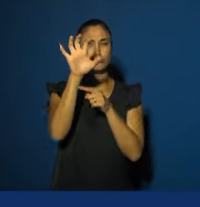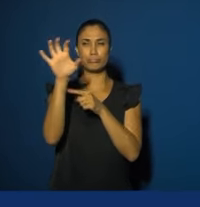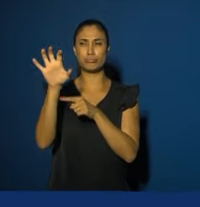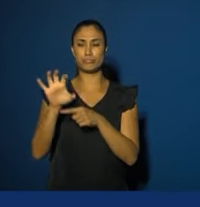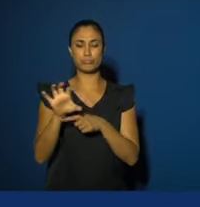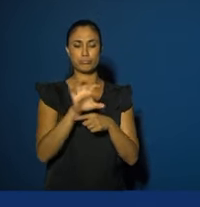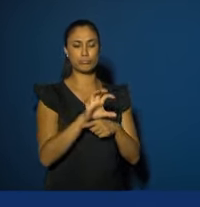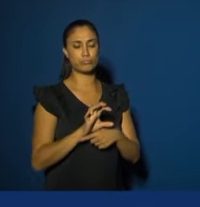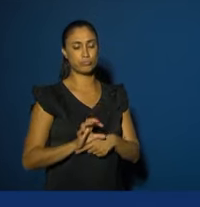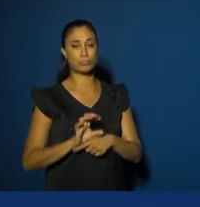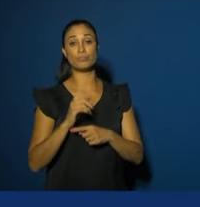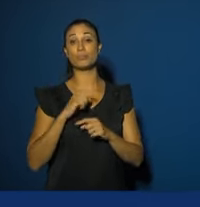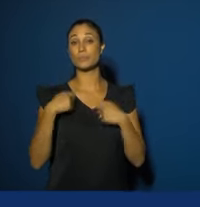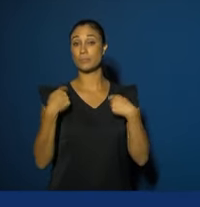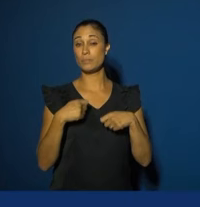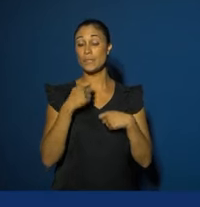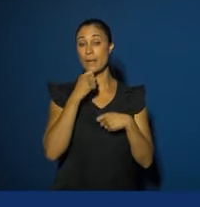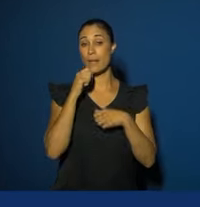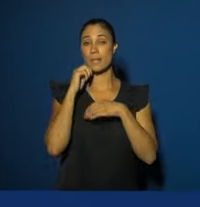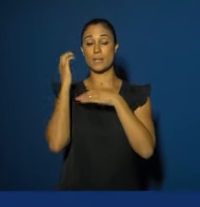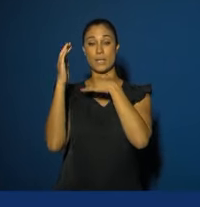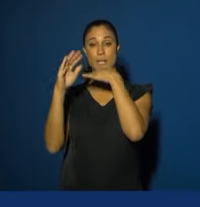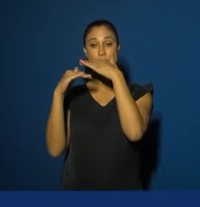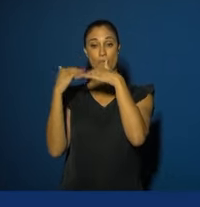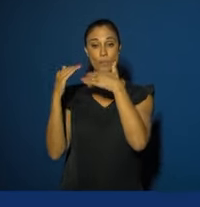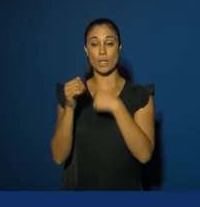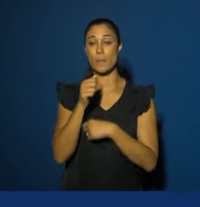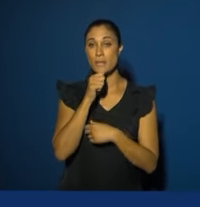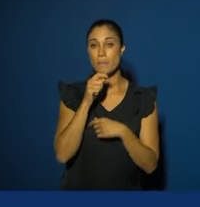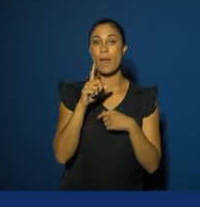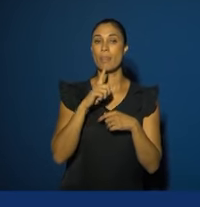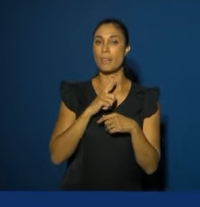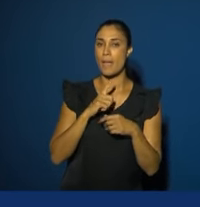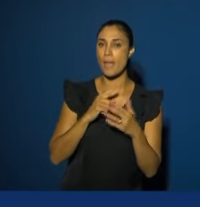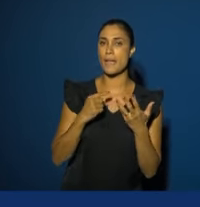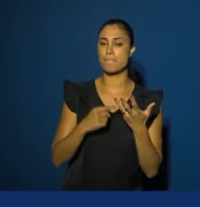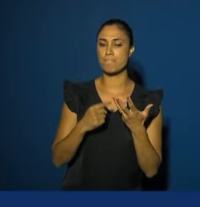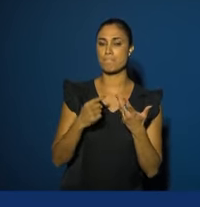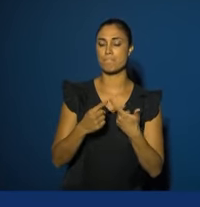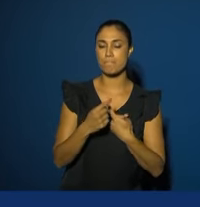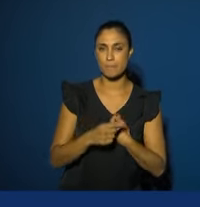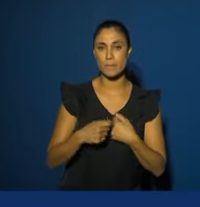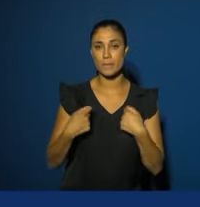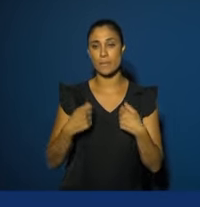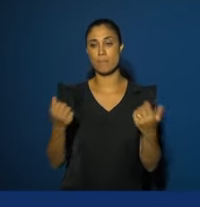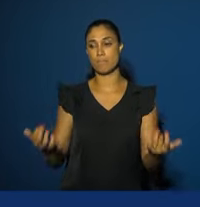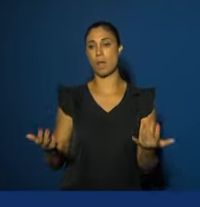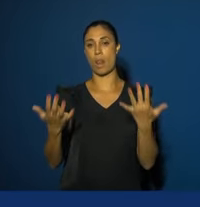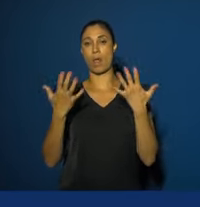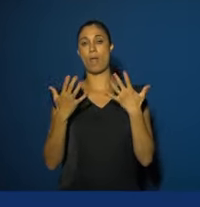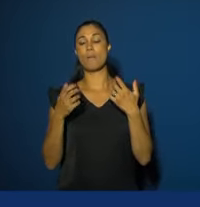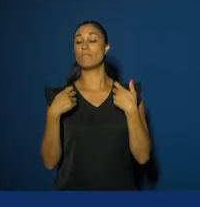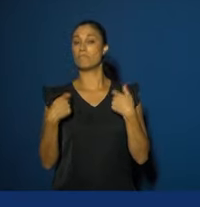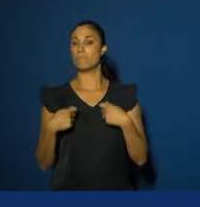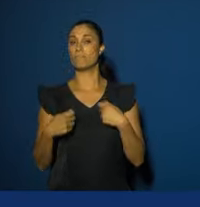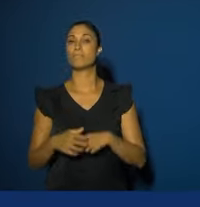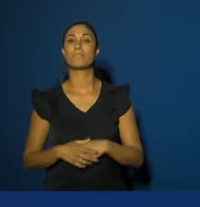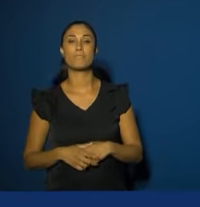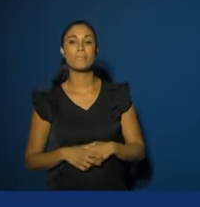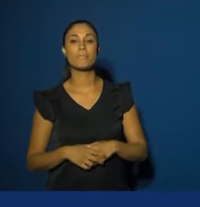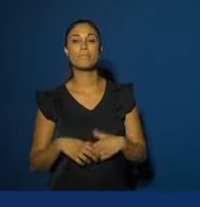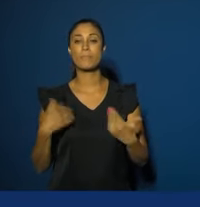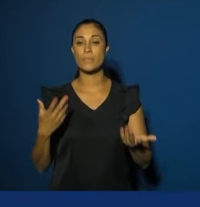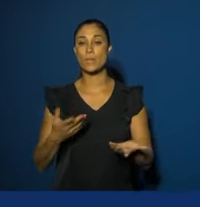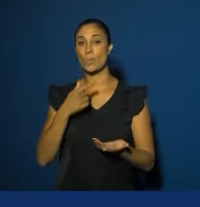embaixo da operação a serem desenvolvidas ou seja tem uma demanda de Capital estrutural vindo por aí então este